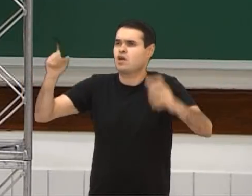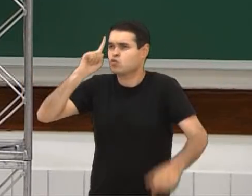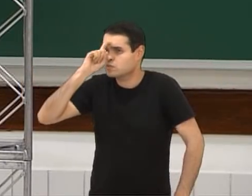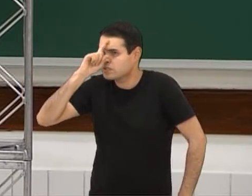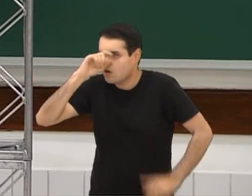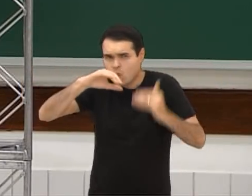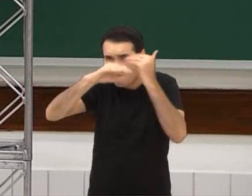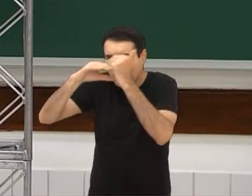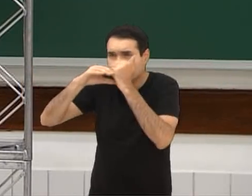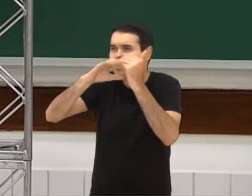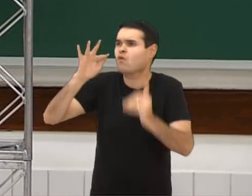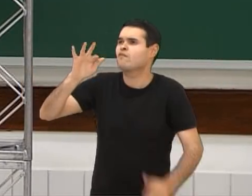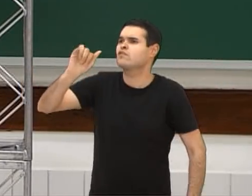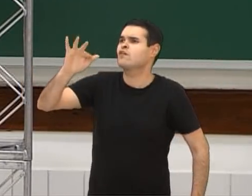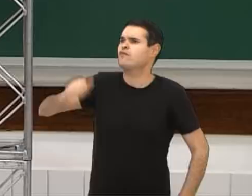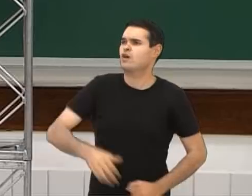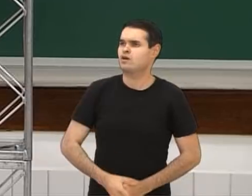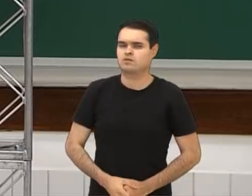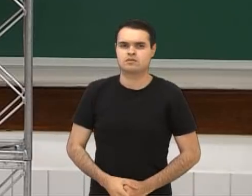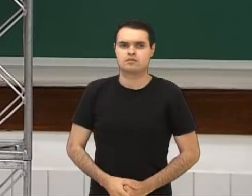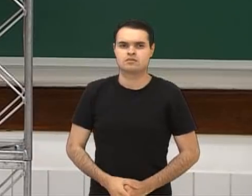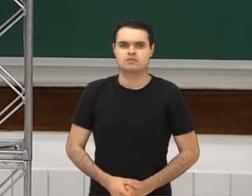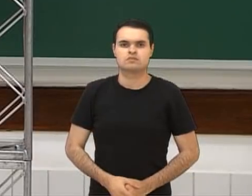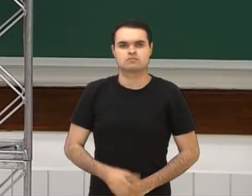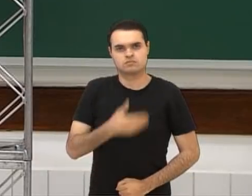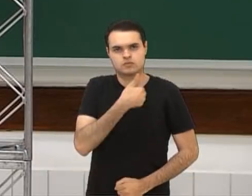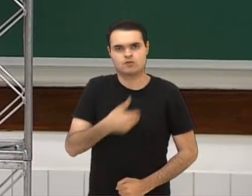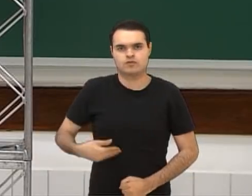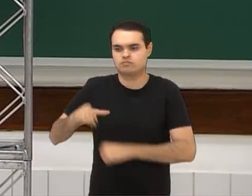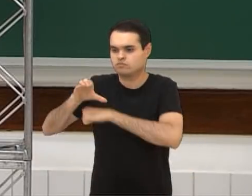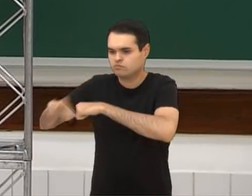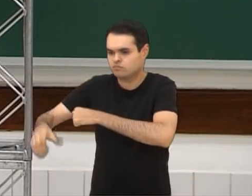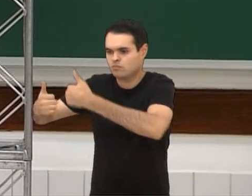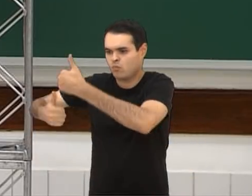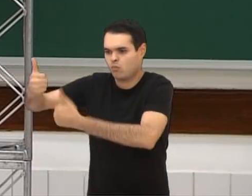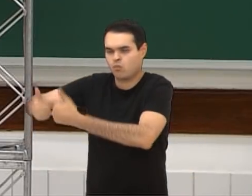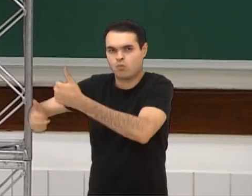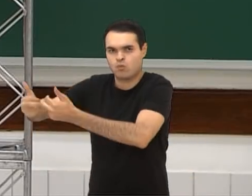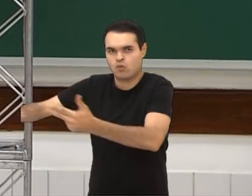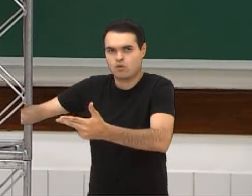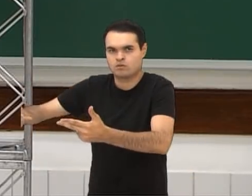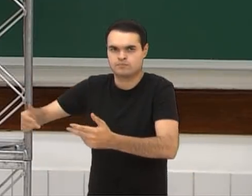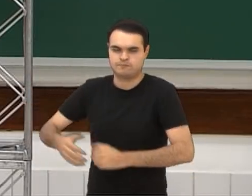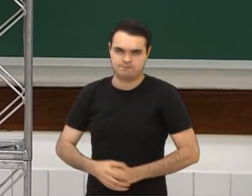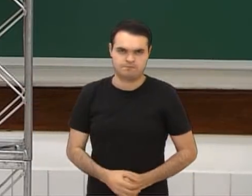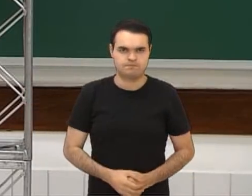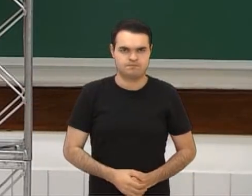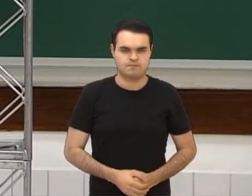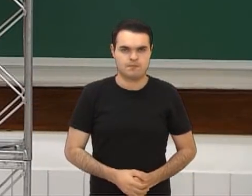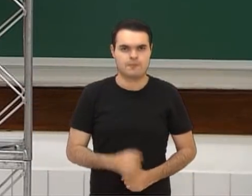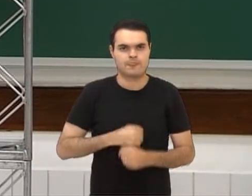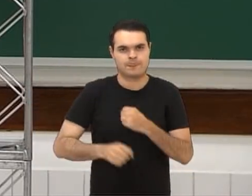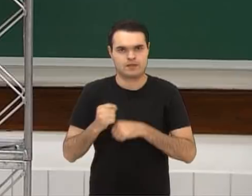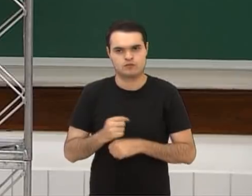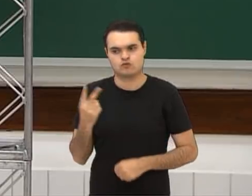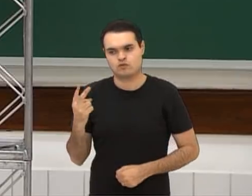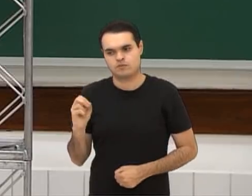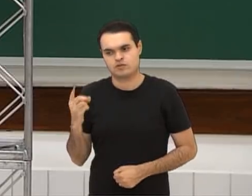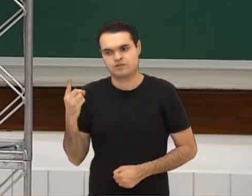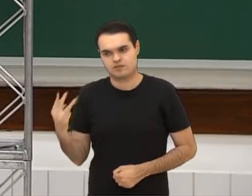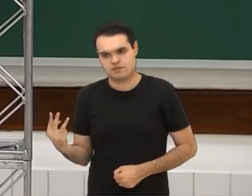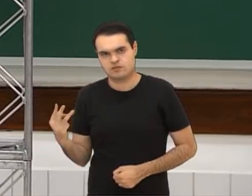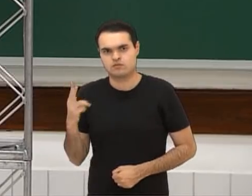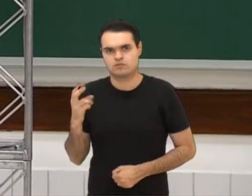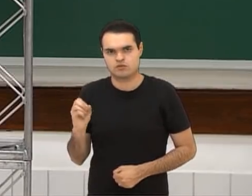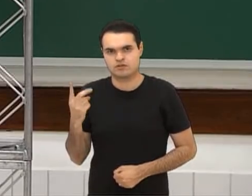padrão FIFA. E o governo federal, então, gastava com esses eventos esportivos. Então, o ano 2013 e 2014 foram marcados por